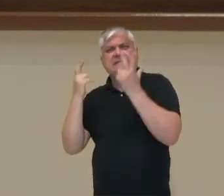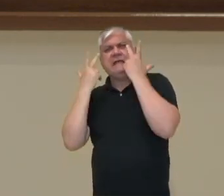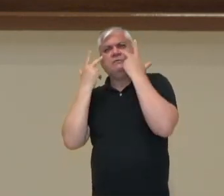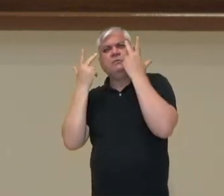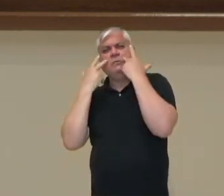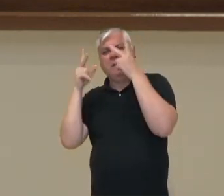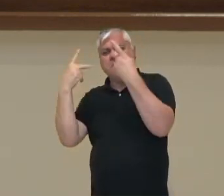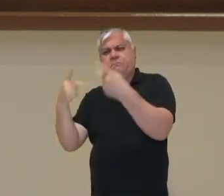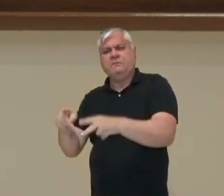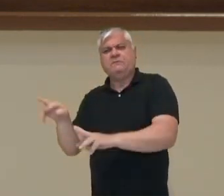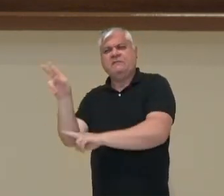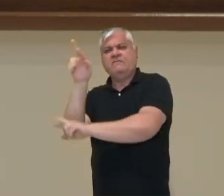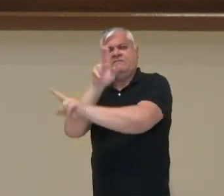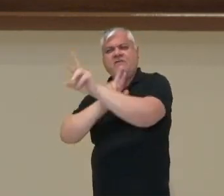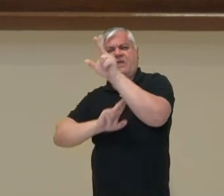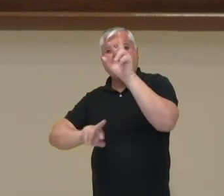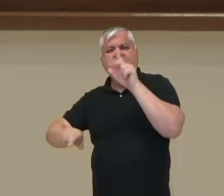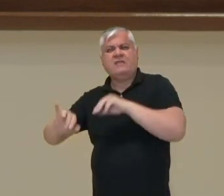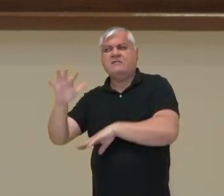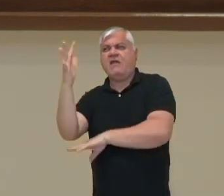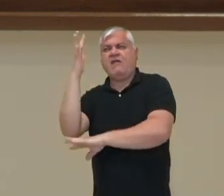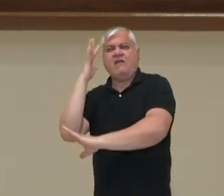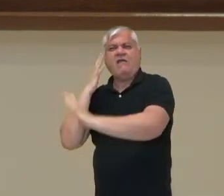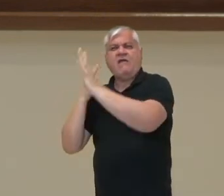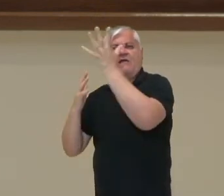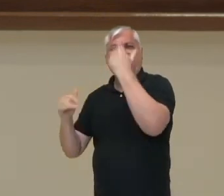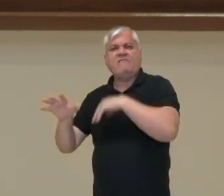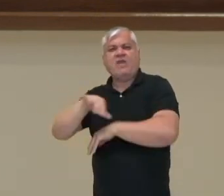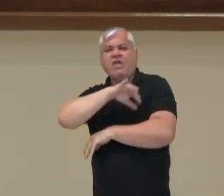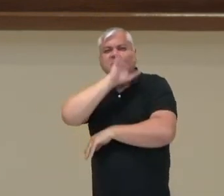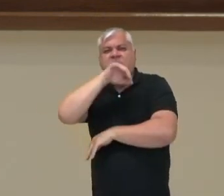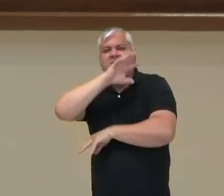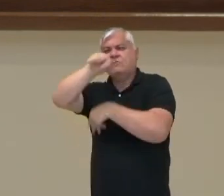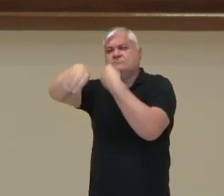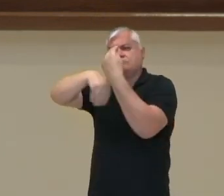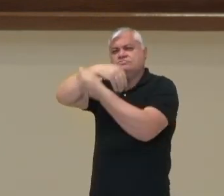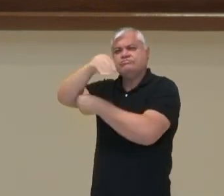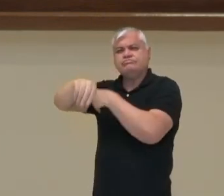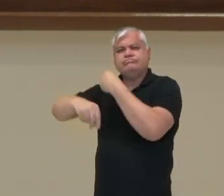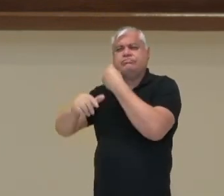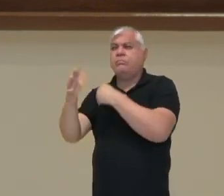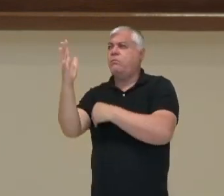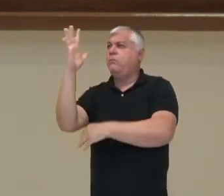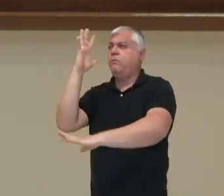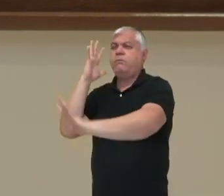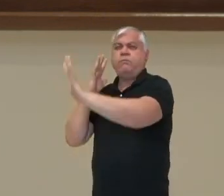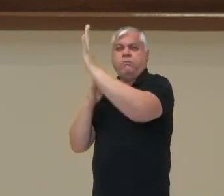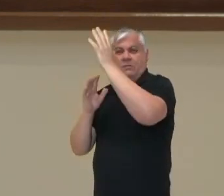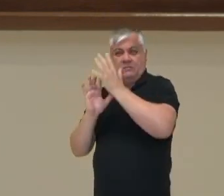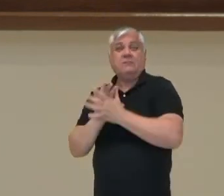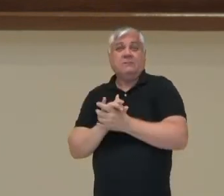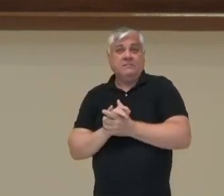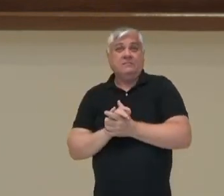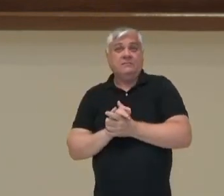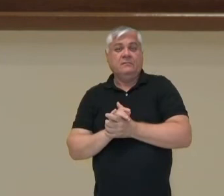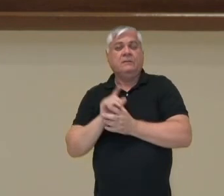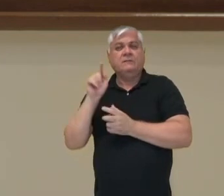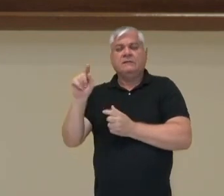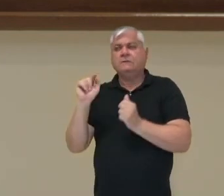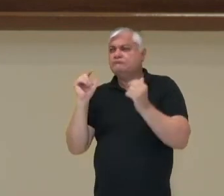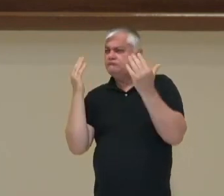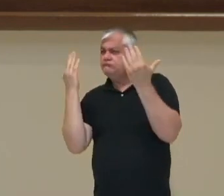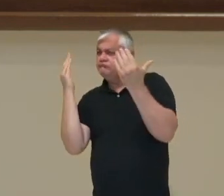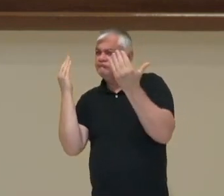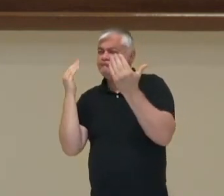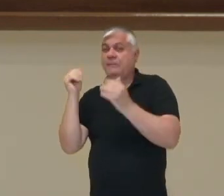uma diversidade de espécies vivas comparável com outras grandes florestas do mundo. E aí, analisando o mapa,